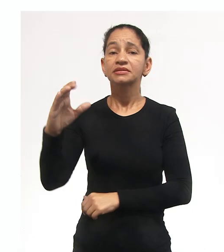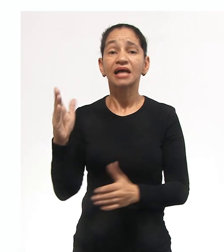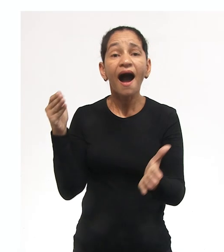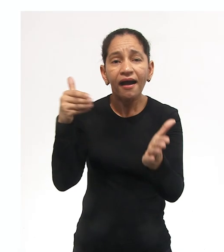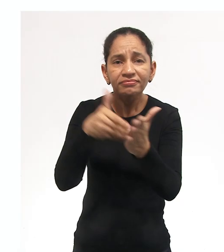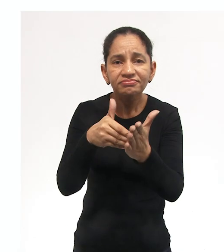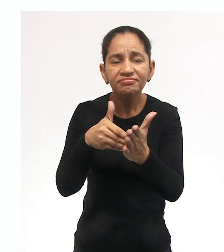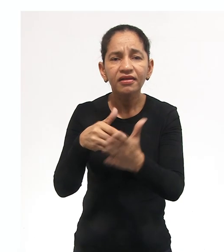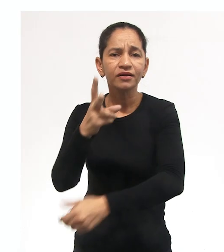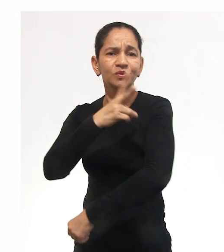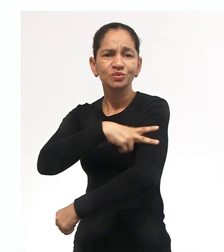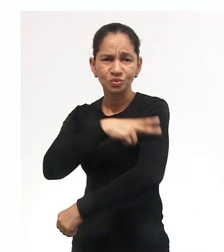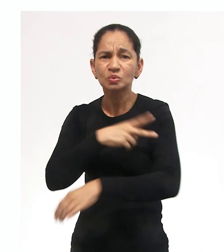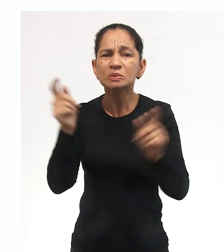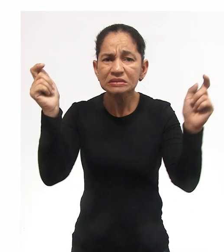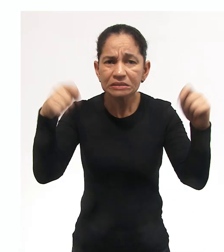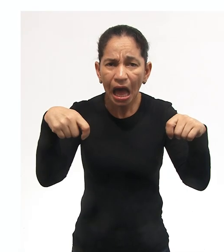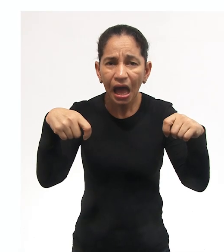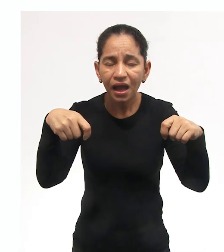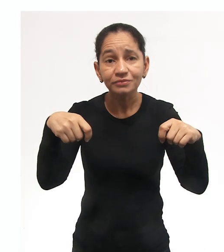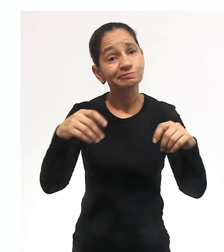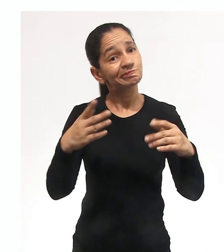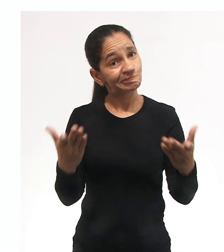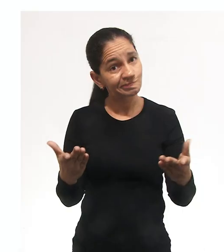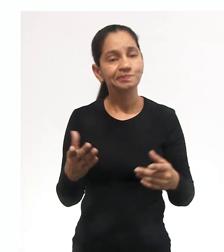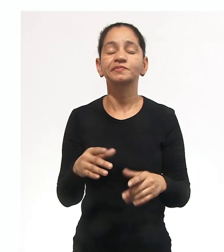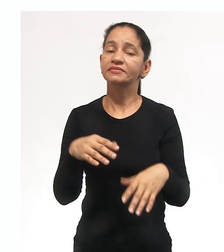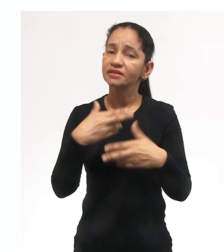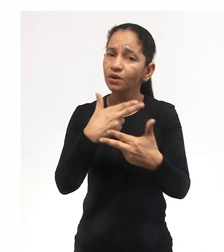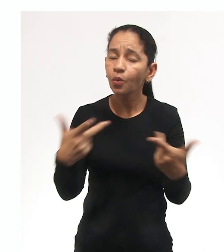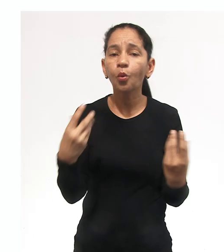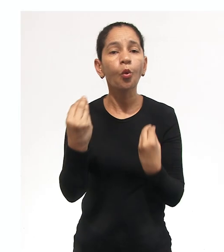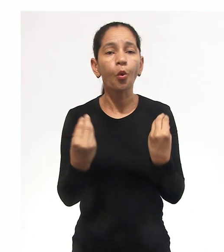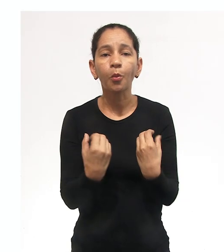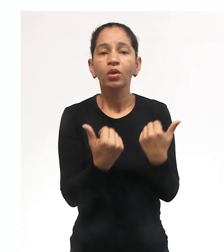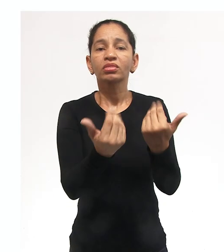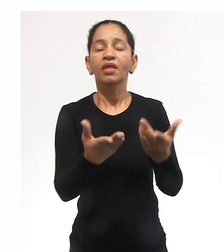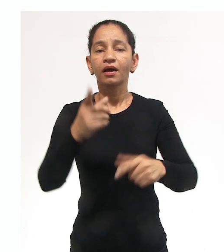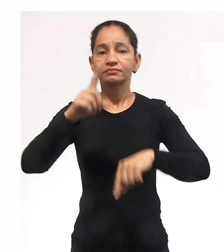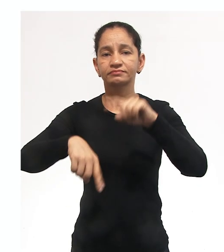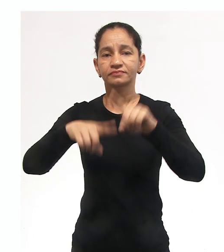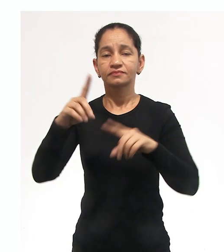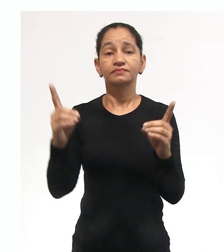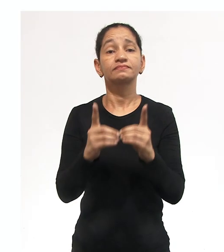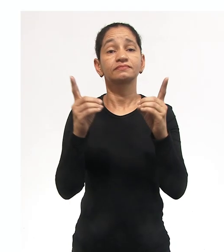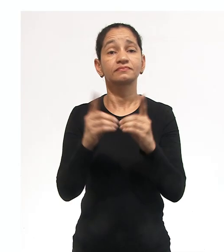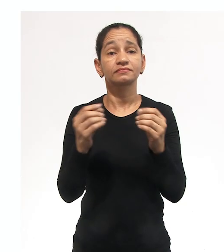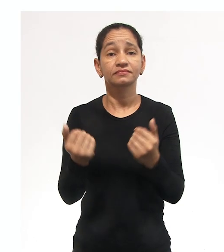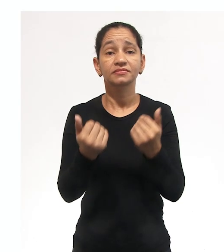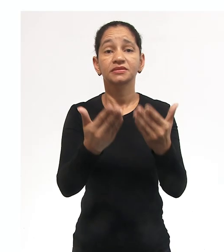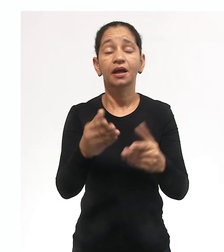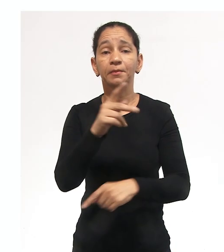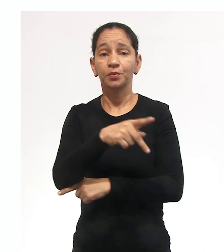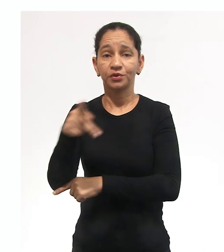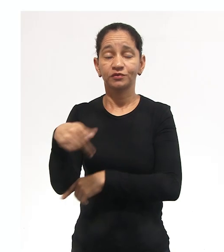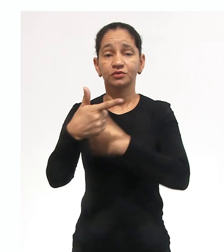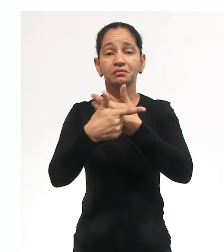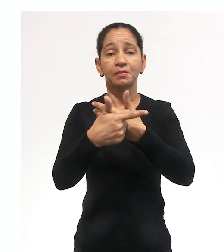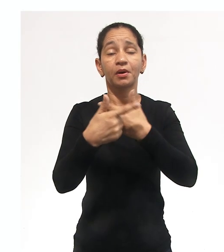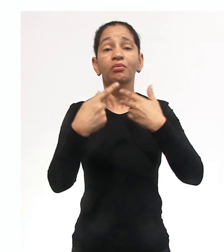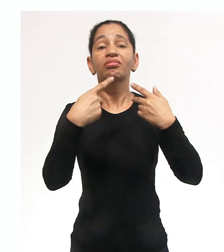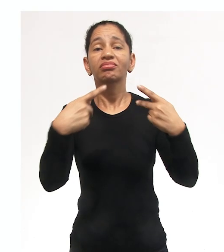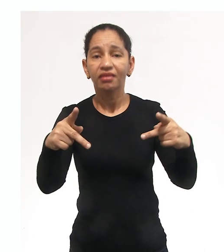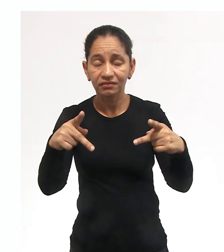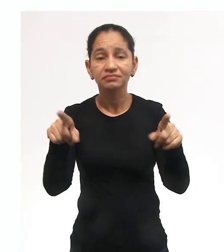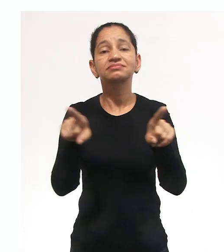BNCC, alfabetizar até o 2º ano, será que nós conseguimos? Condições de trabalho e o papel